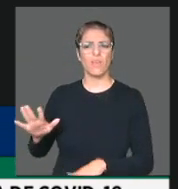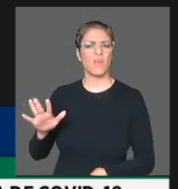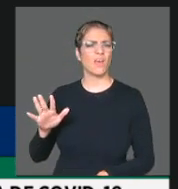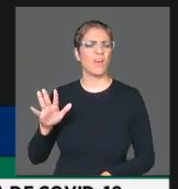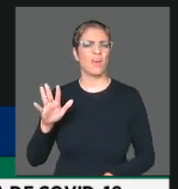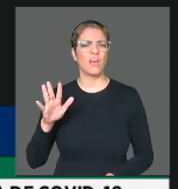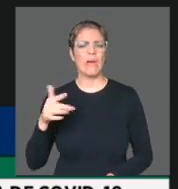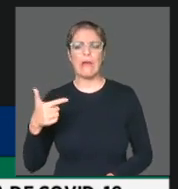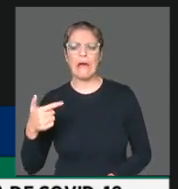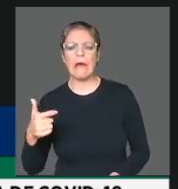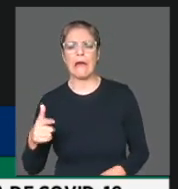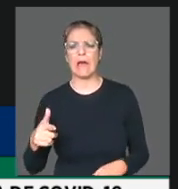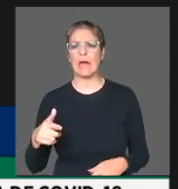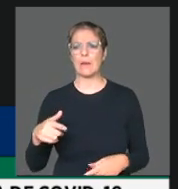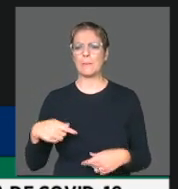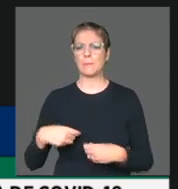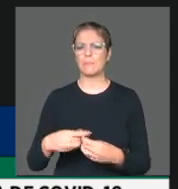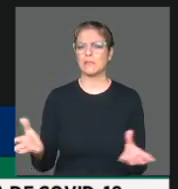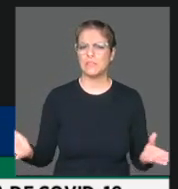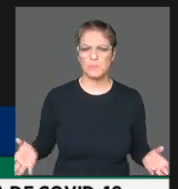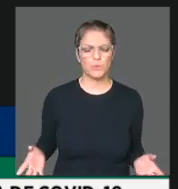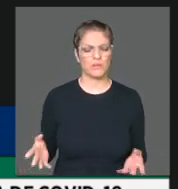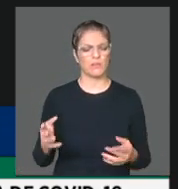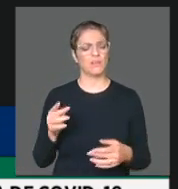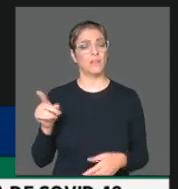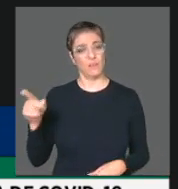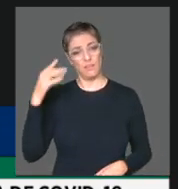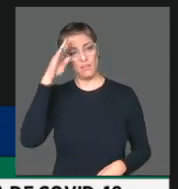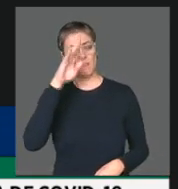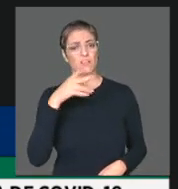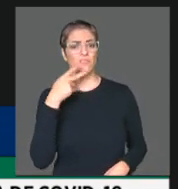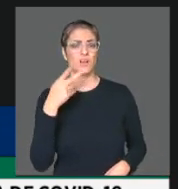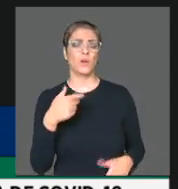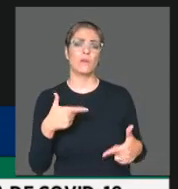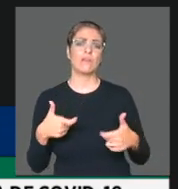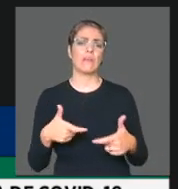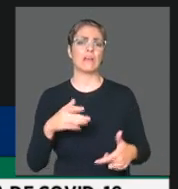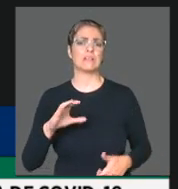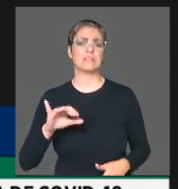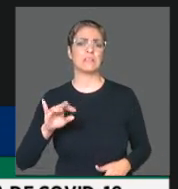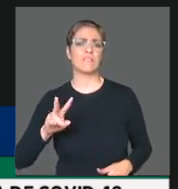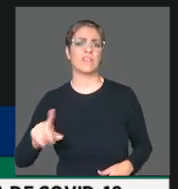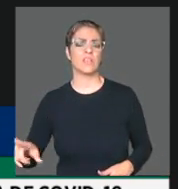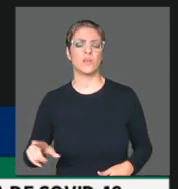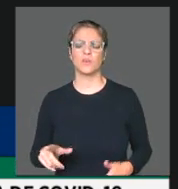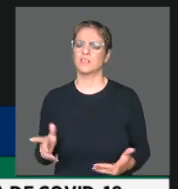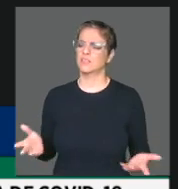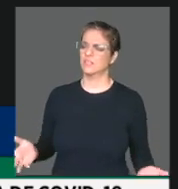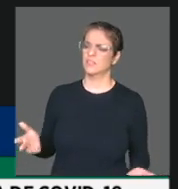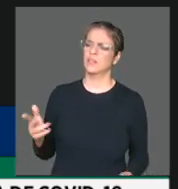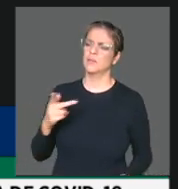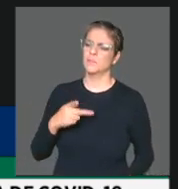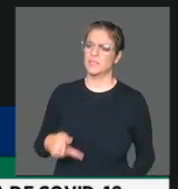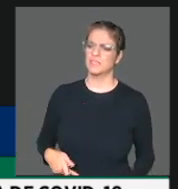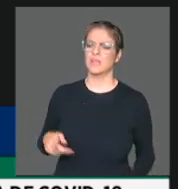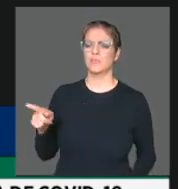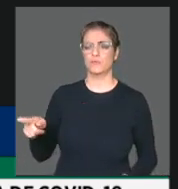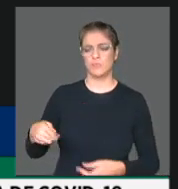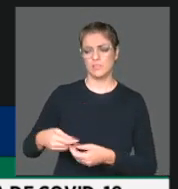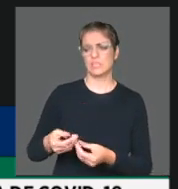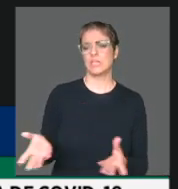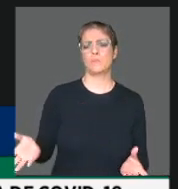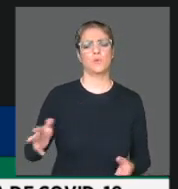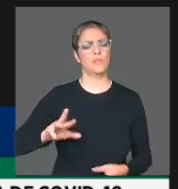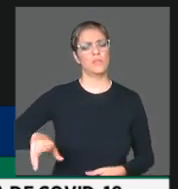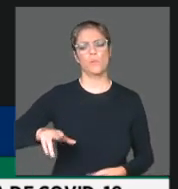de armas entregues para todo mundo. O presidente está falando em guerra civil. Presidente, o que o senhor tinha que estar distribuindo não